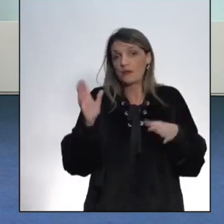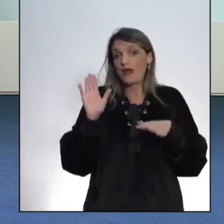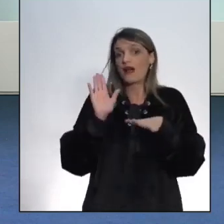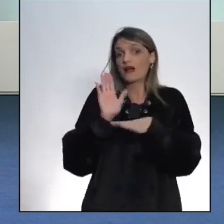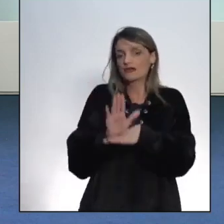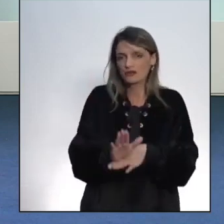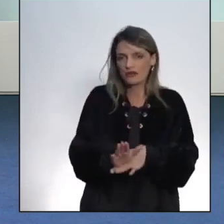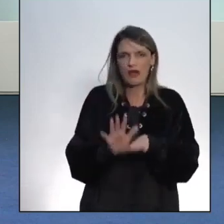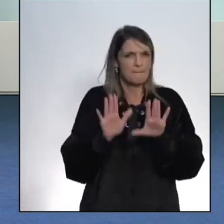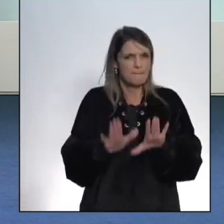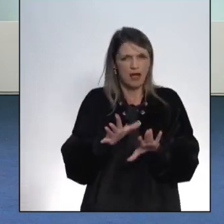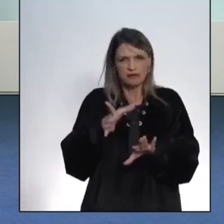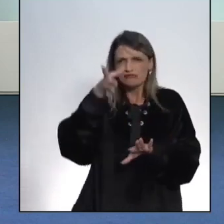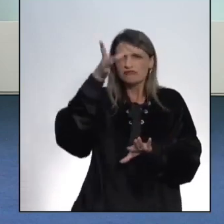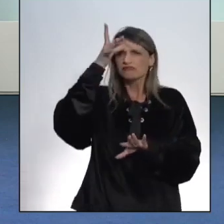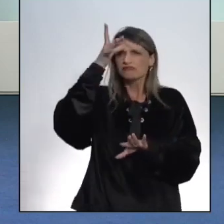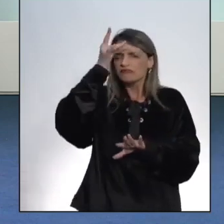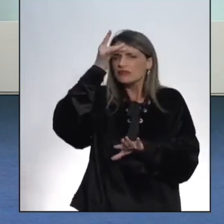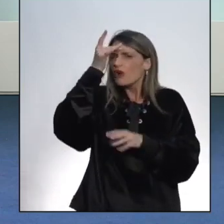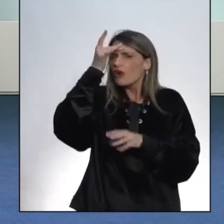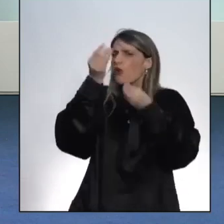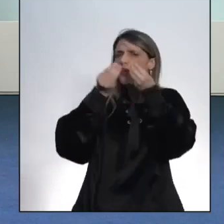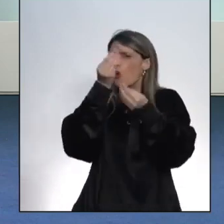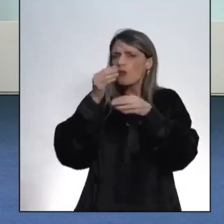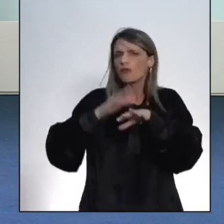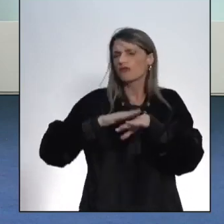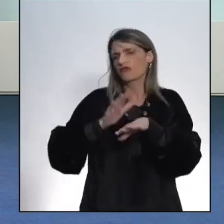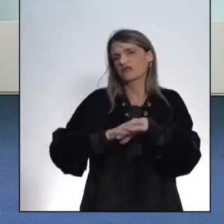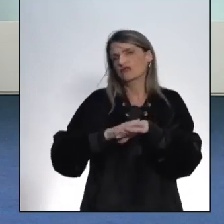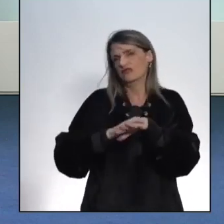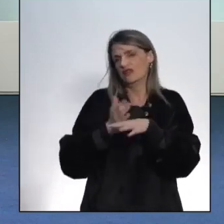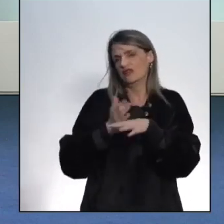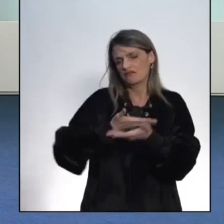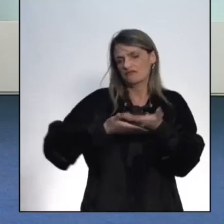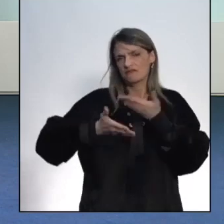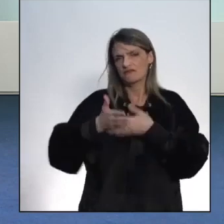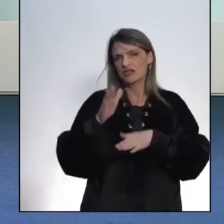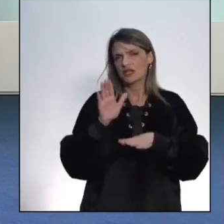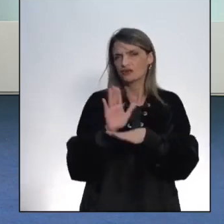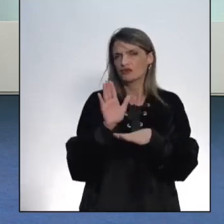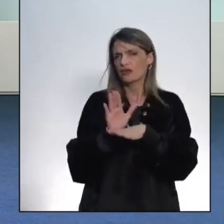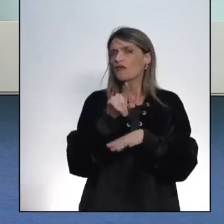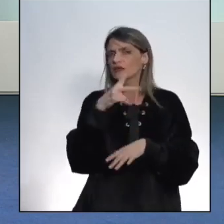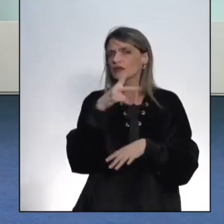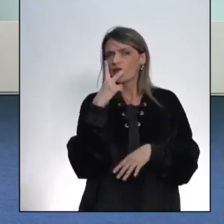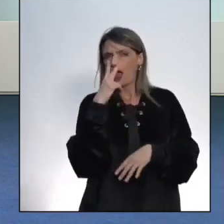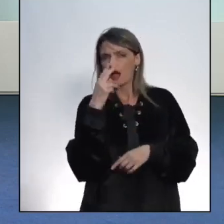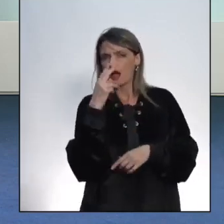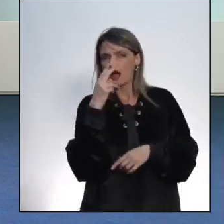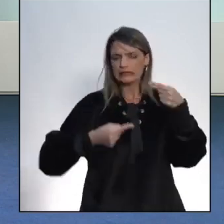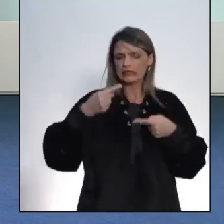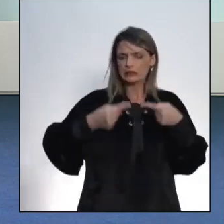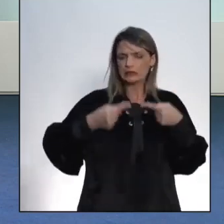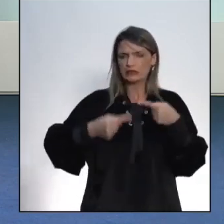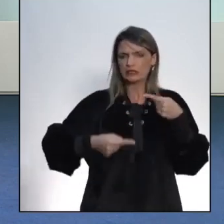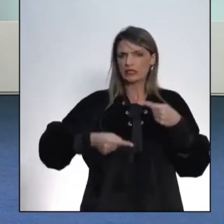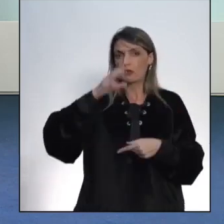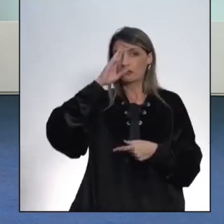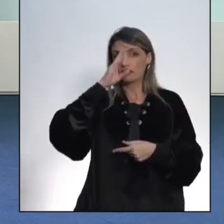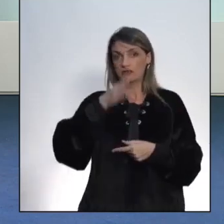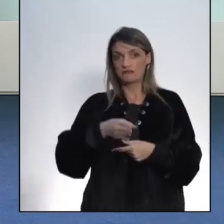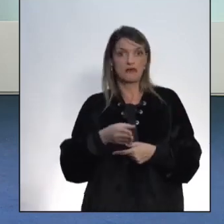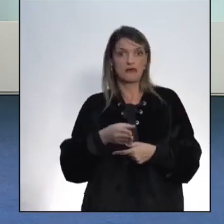guardar a memória dessas versões, como fazer isso colaborativamente. Você acha que essa discussão de finalidade está